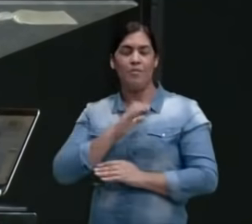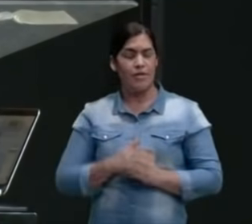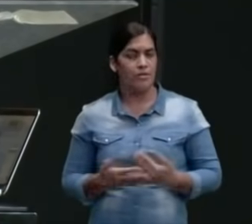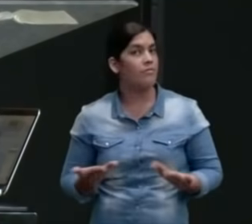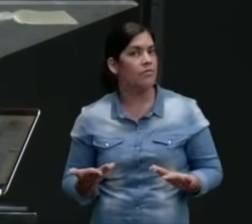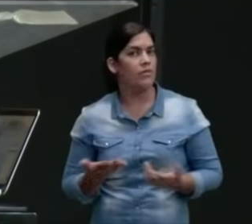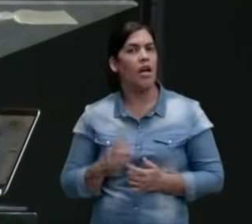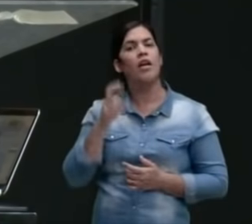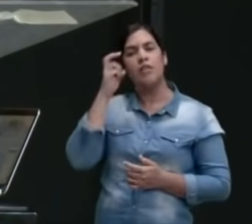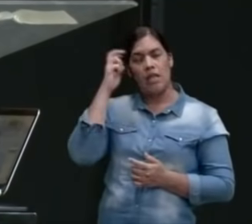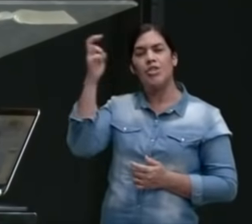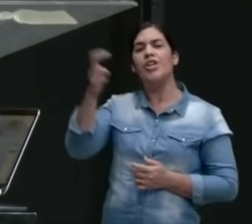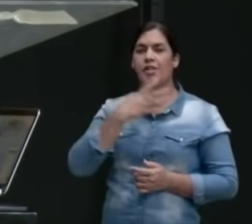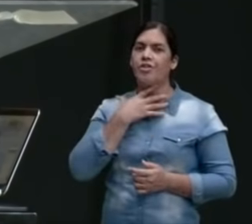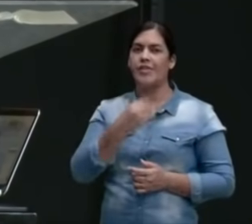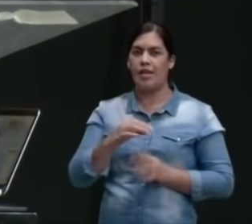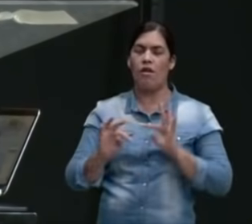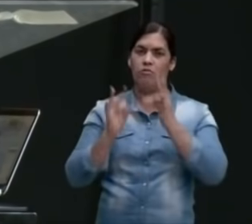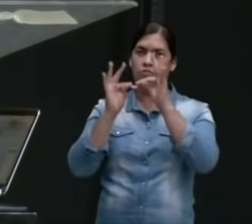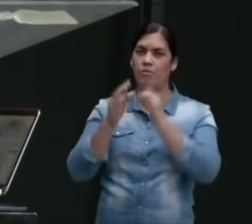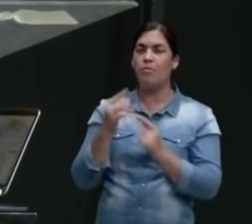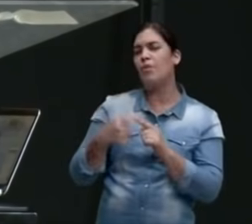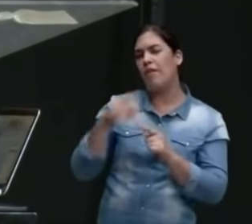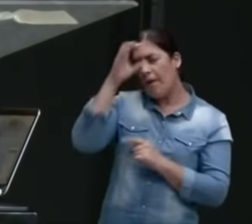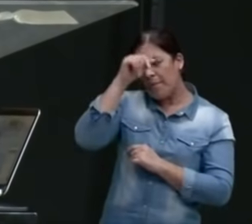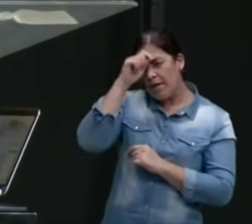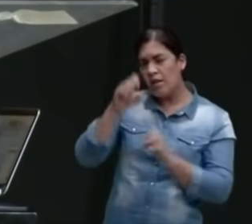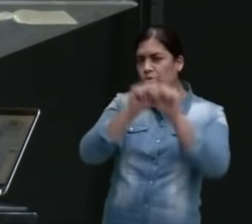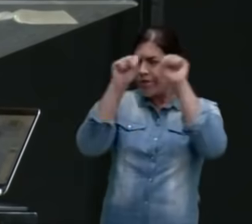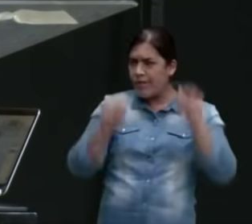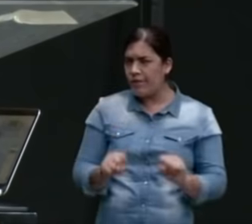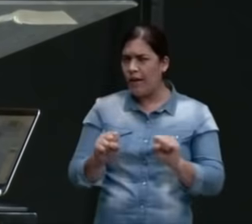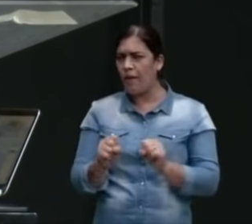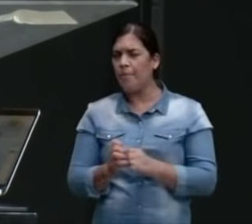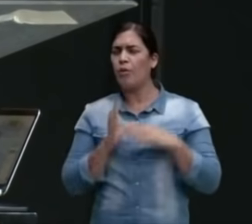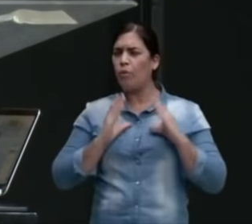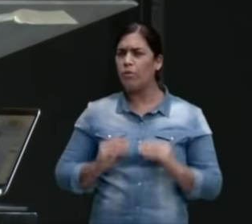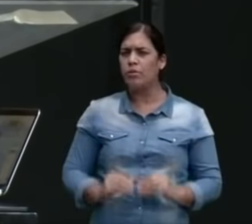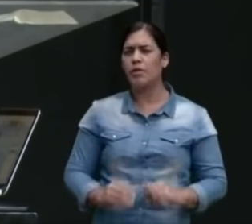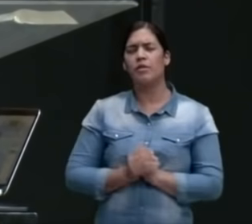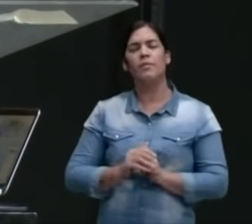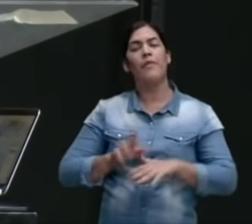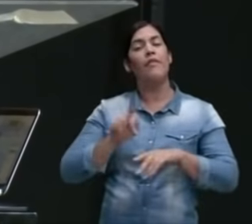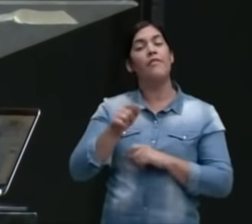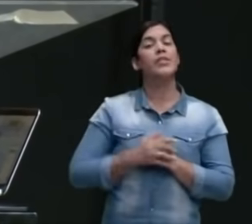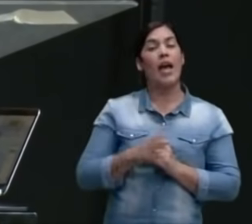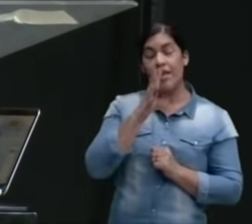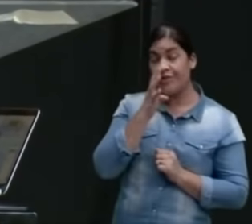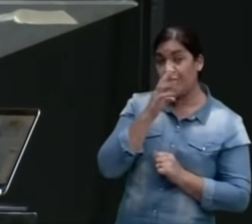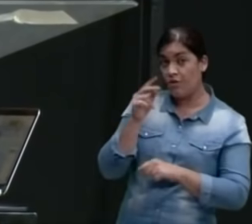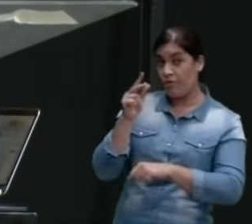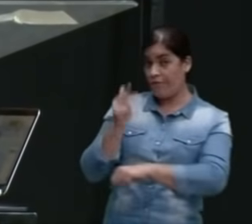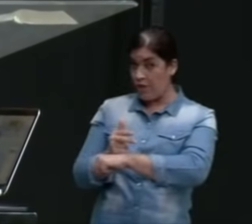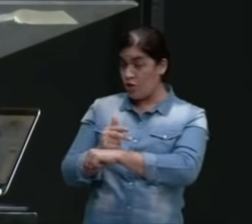tudo isso é inteligência artificial. Ele vai aprendendo o sistema, né, de acordo com o seu comportamento. Às vezes você está assistindo um tipo de vídeo no